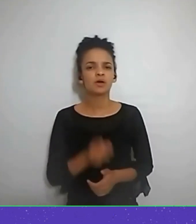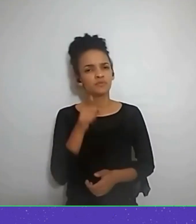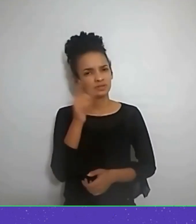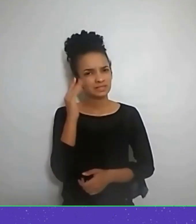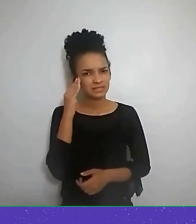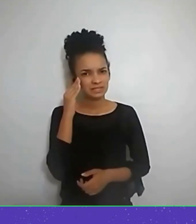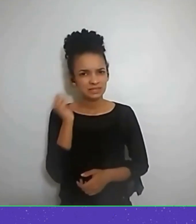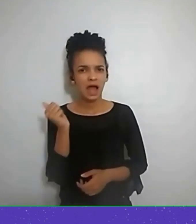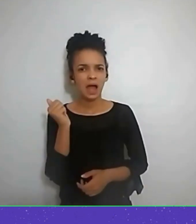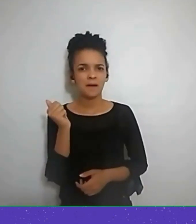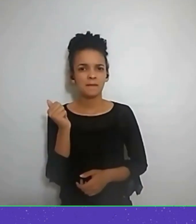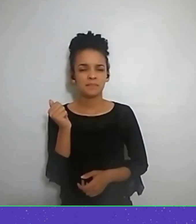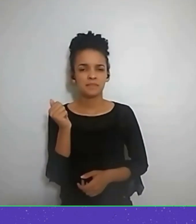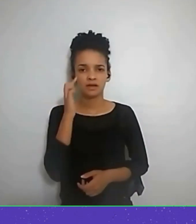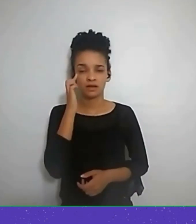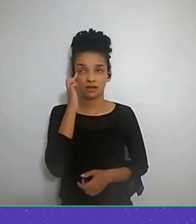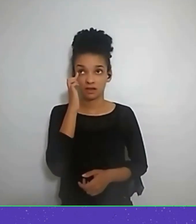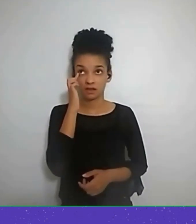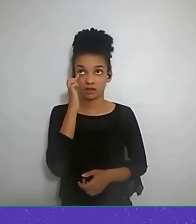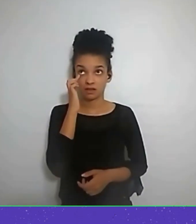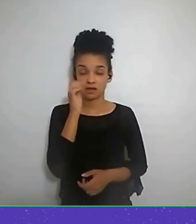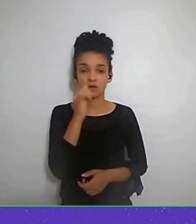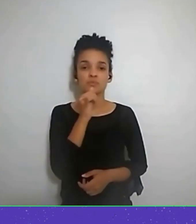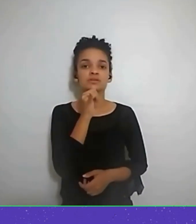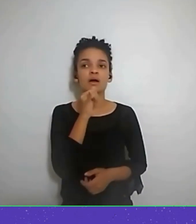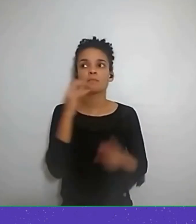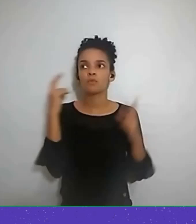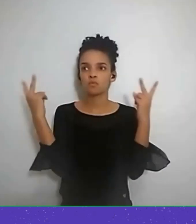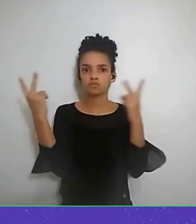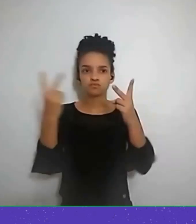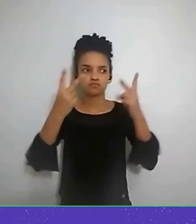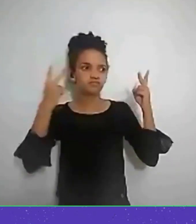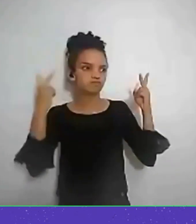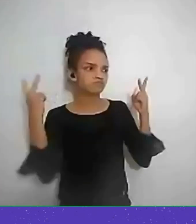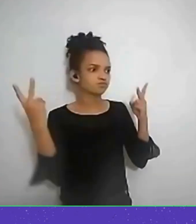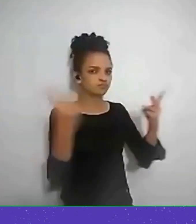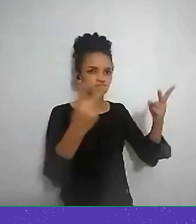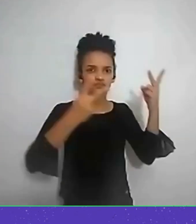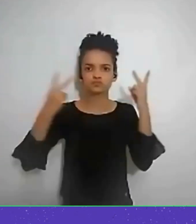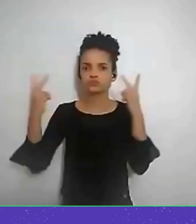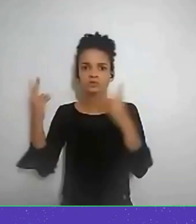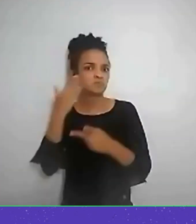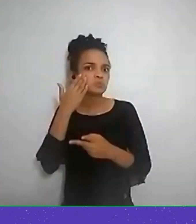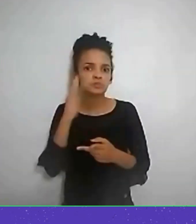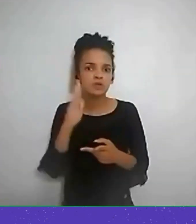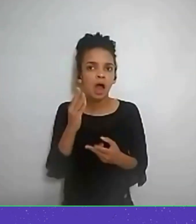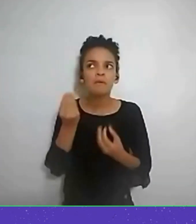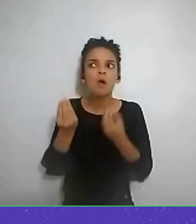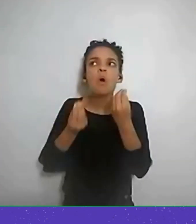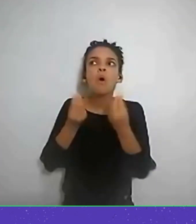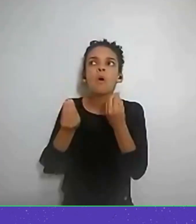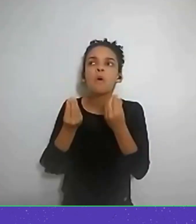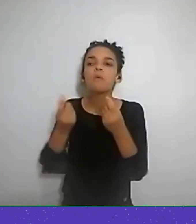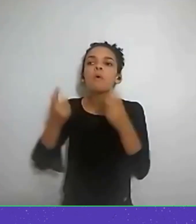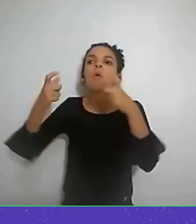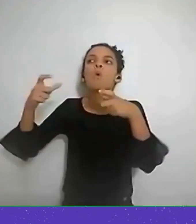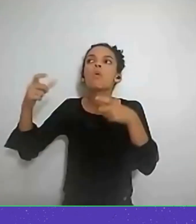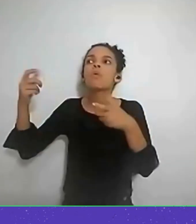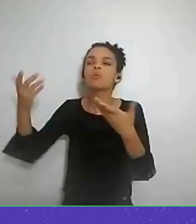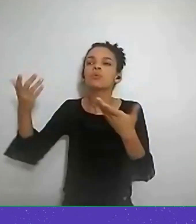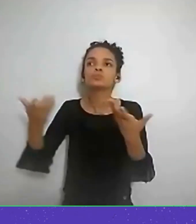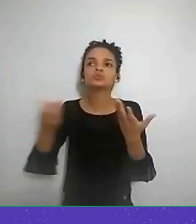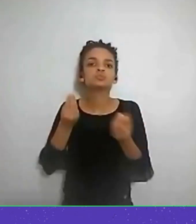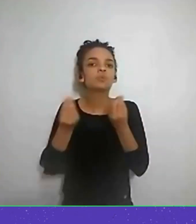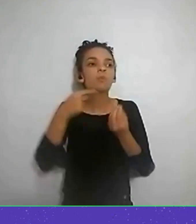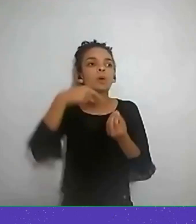ele sopra para onde quer. Você nunca sabe de onde o vento vem e qual é o próximo passo dele, para onde ele